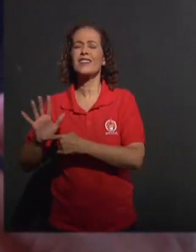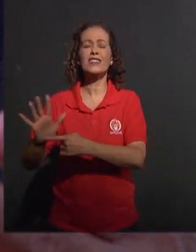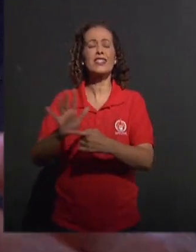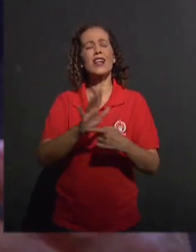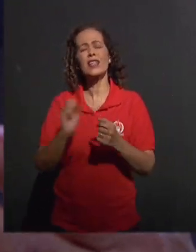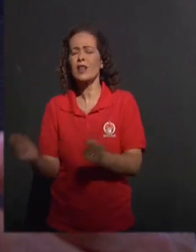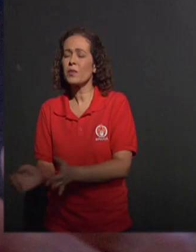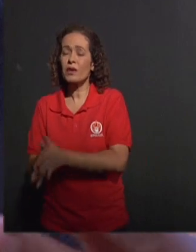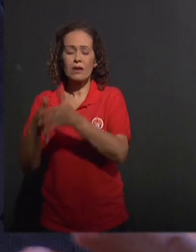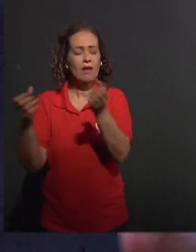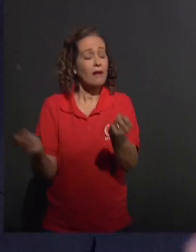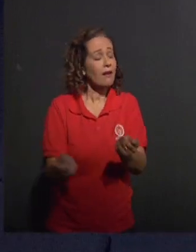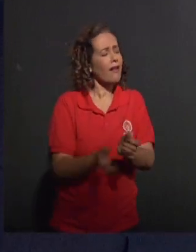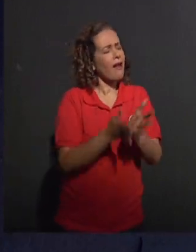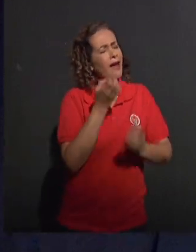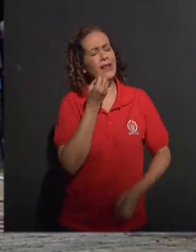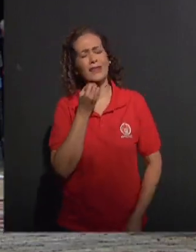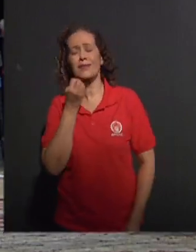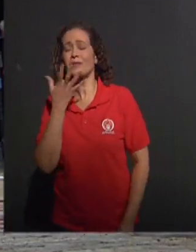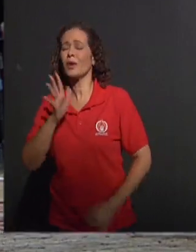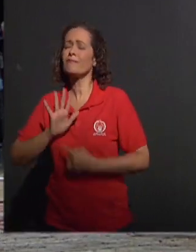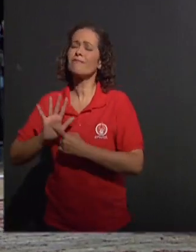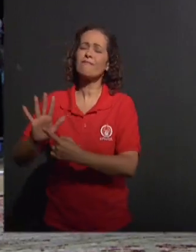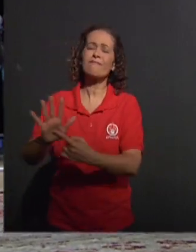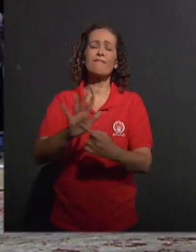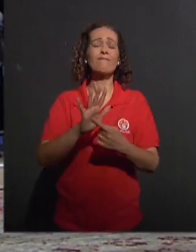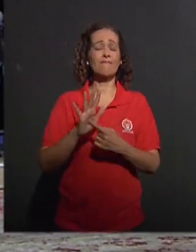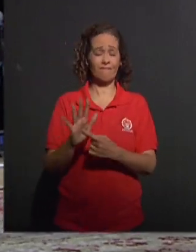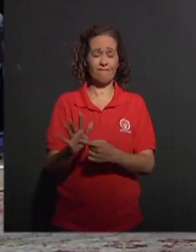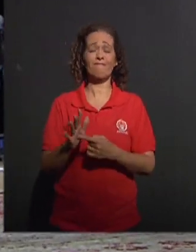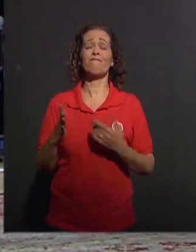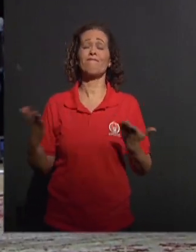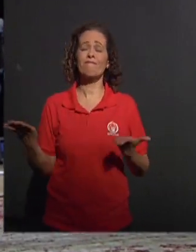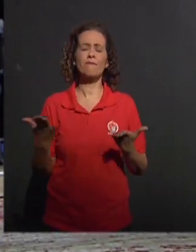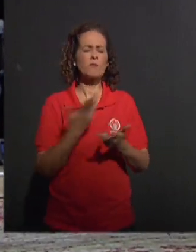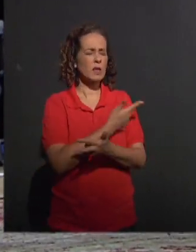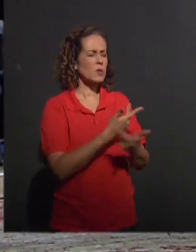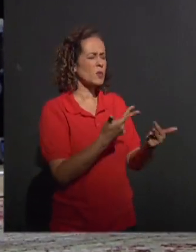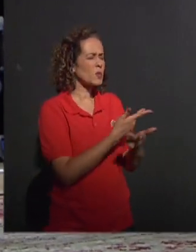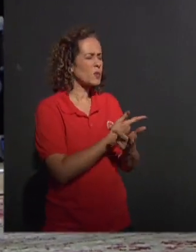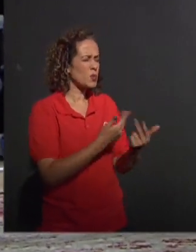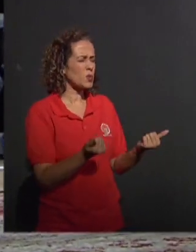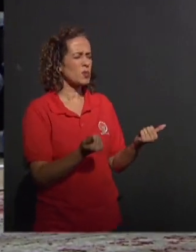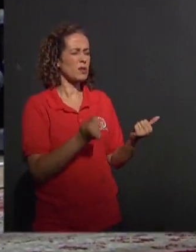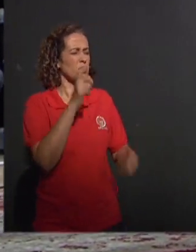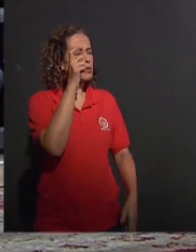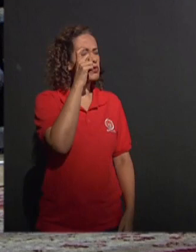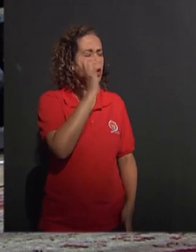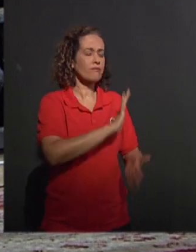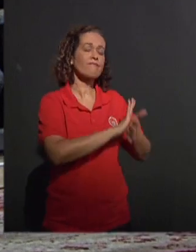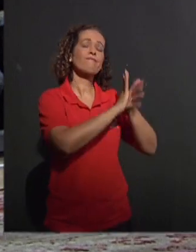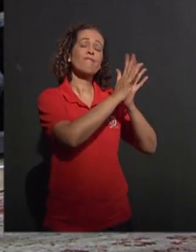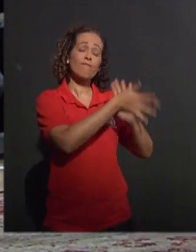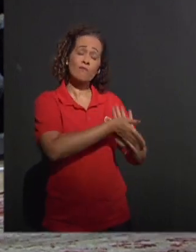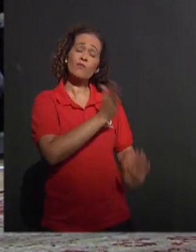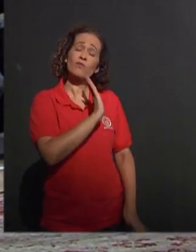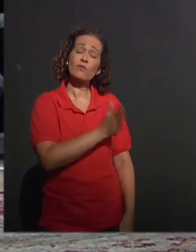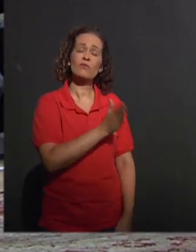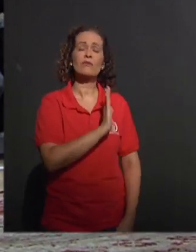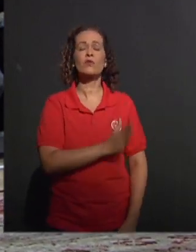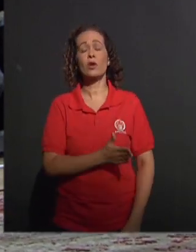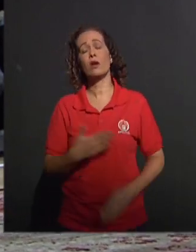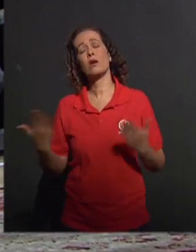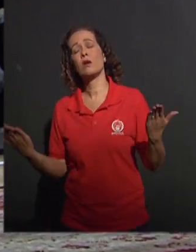diabo. Senhor, ó Deus, desse púlpito nesta hora, para toda Belo Horizonte, para toda Minas Gerais,